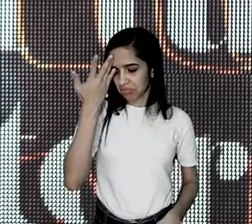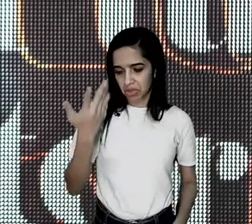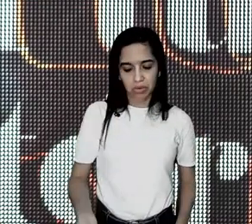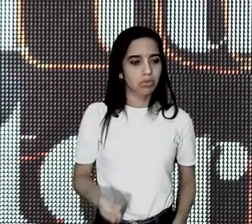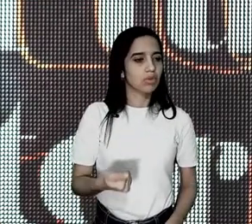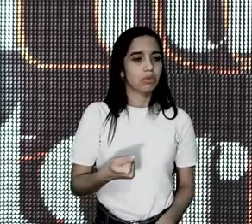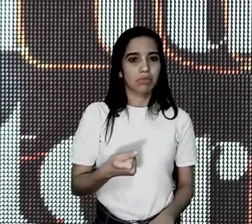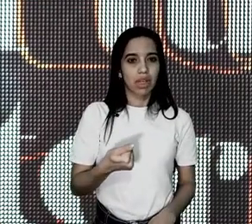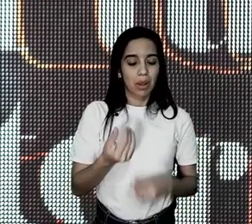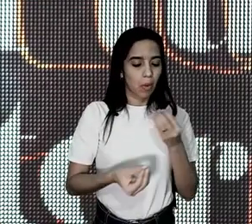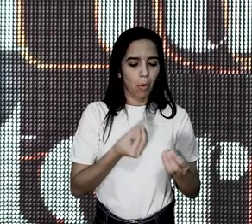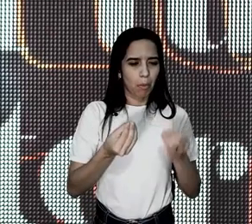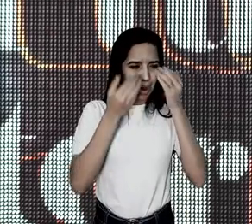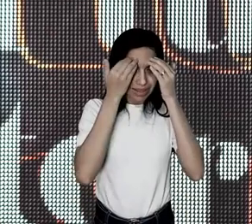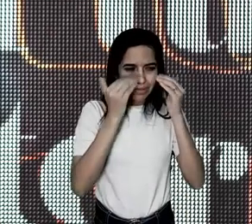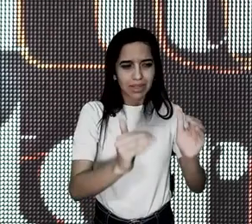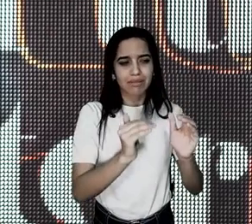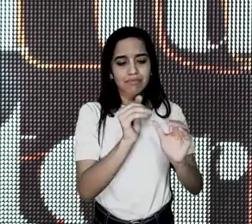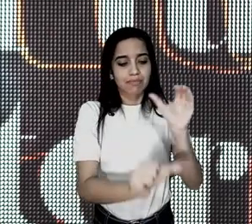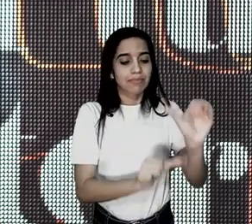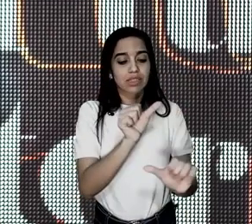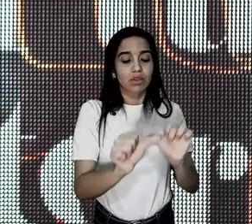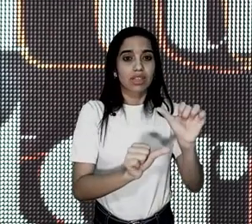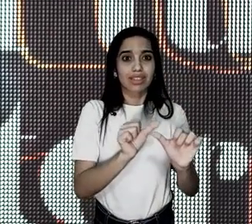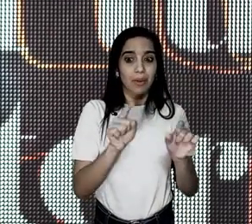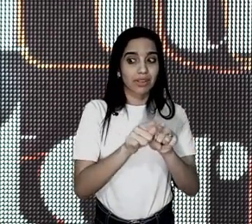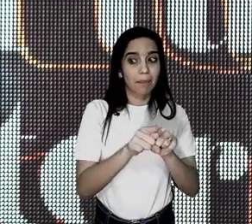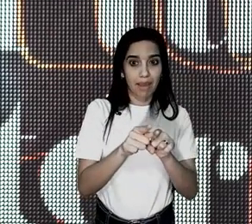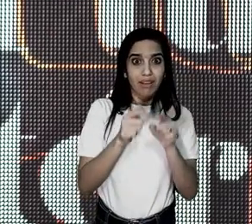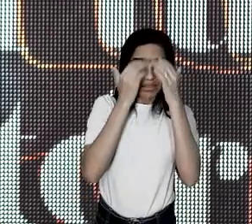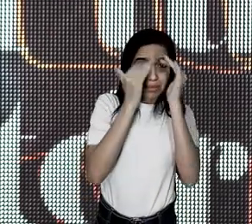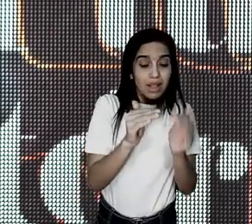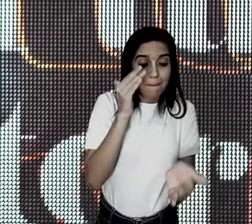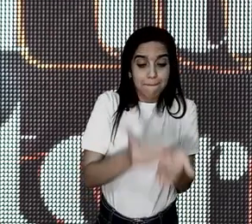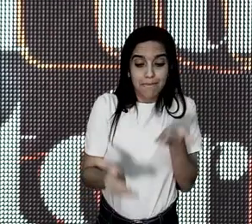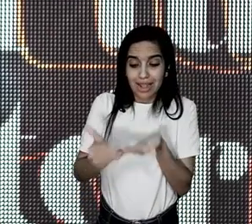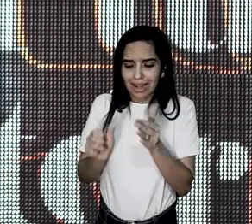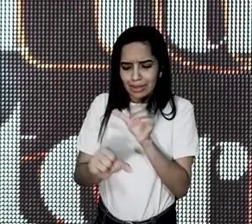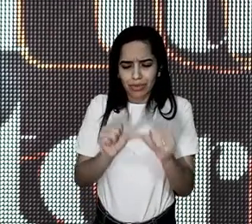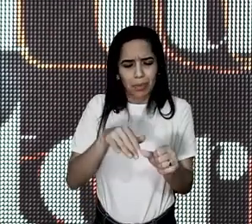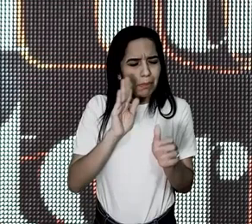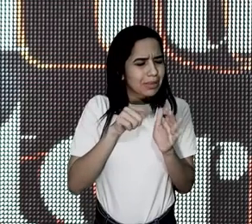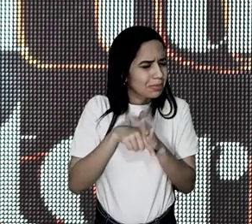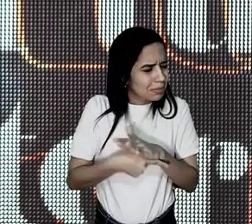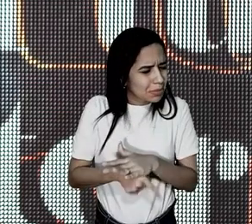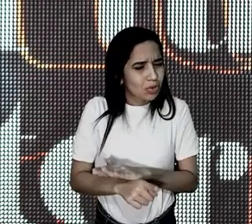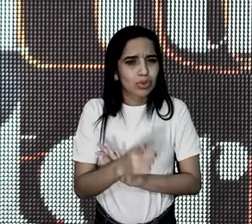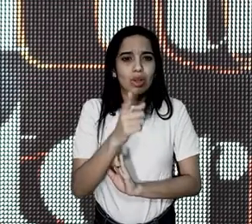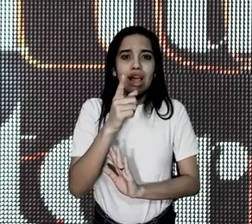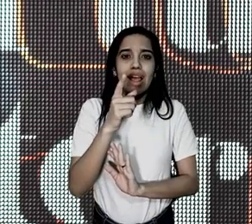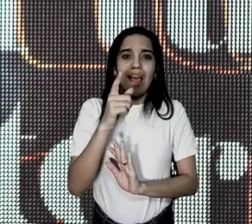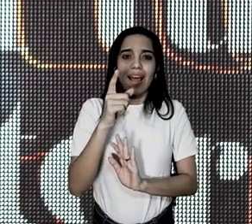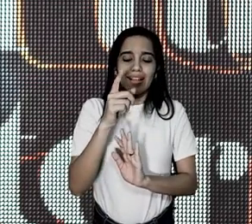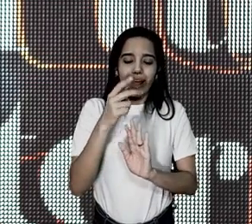não pôde lidar com a transformação, não pôde lidar com a transformação mais íntima dos seus princípios.